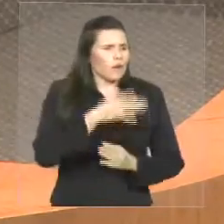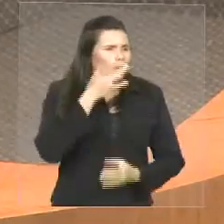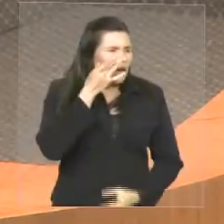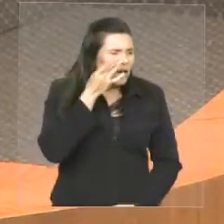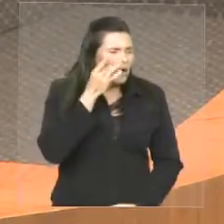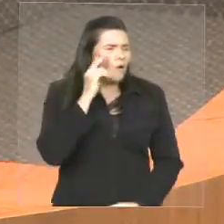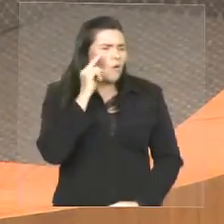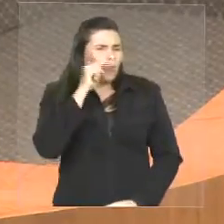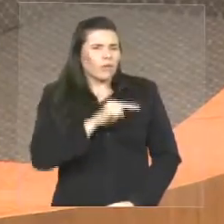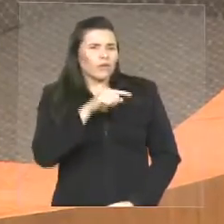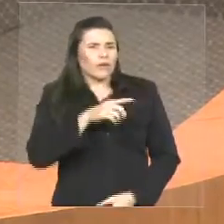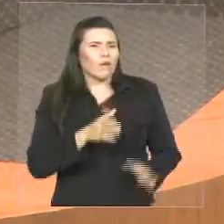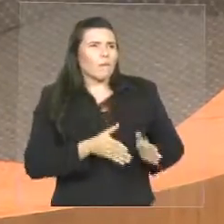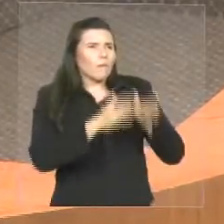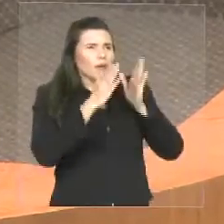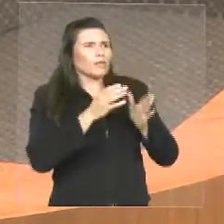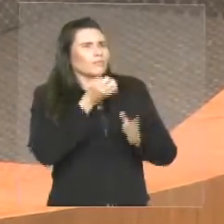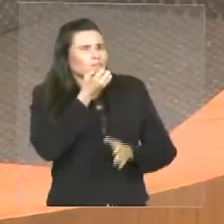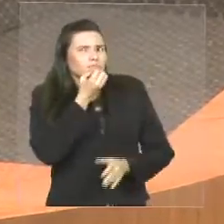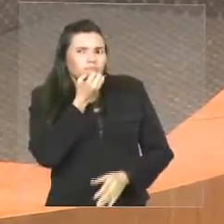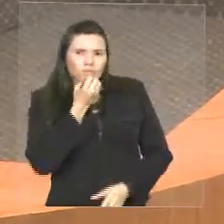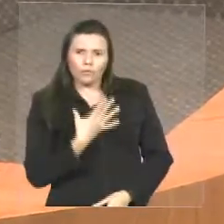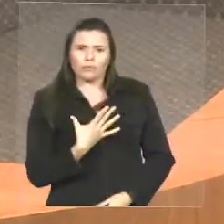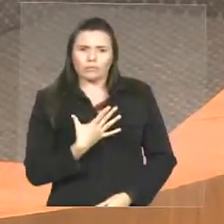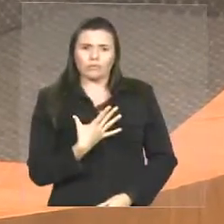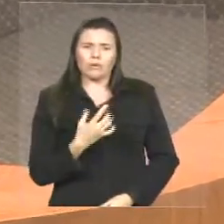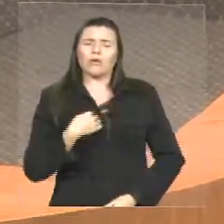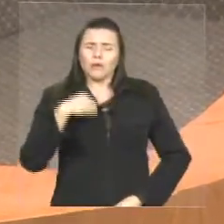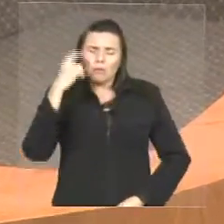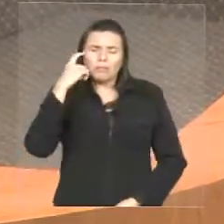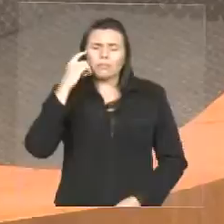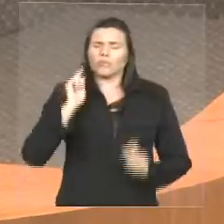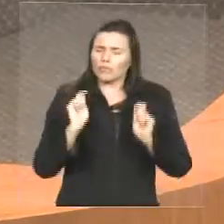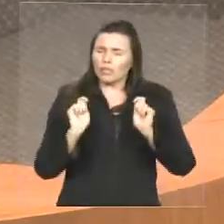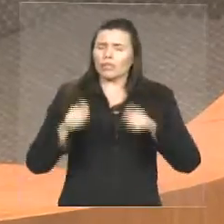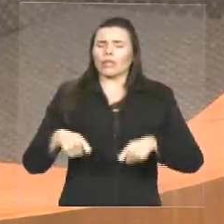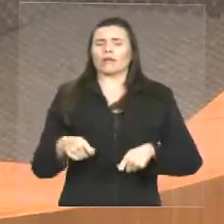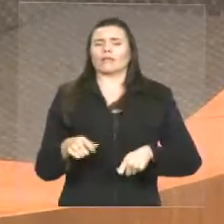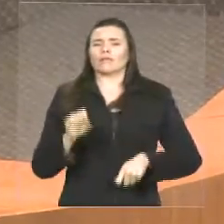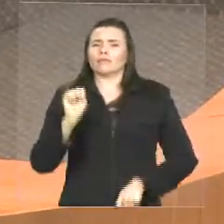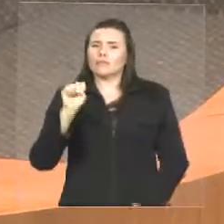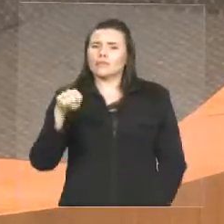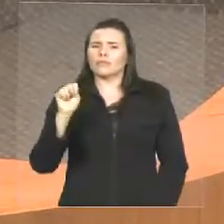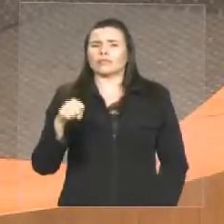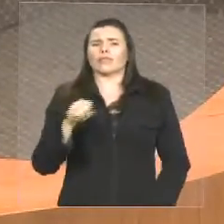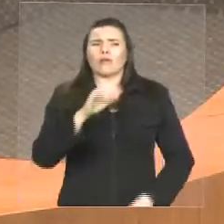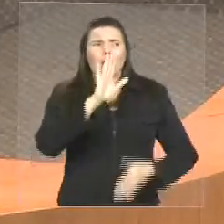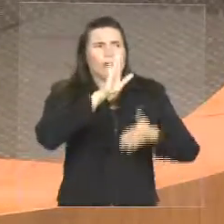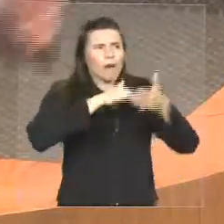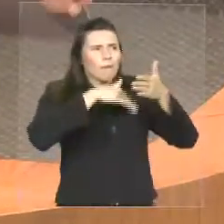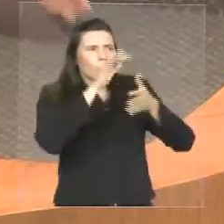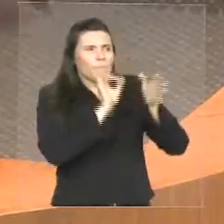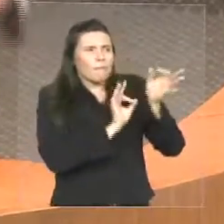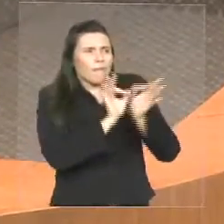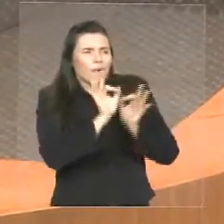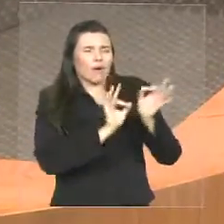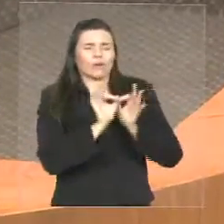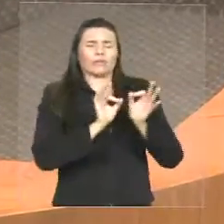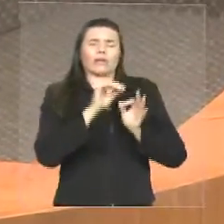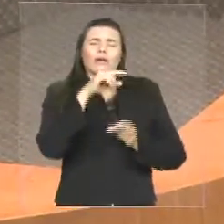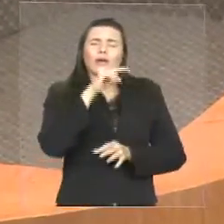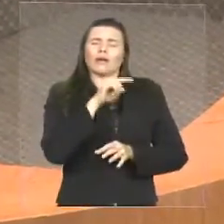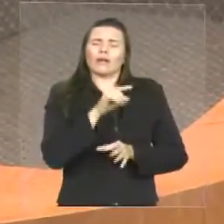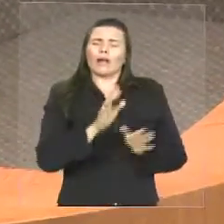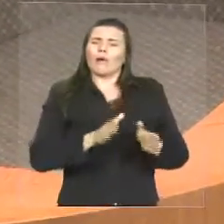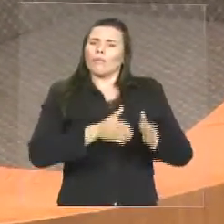uma unidade plena, uma unidade de ensino médio, em tempo integral, com curso profissionalizante, como tem acontecido